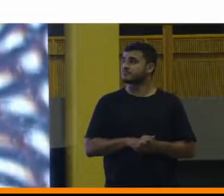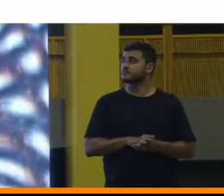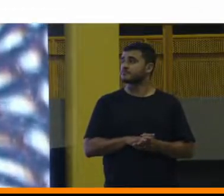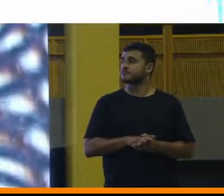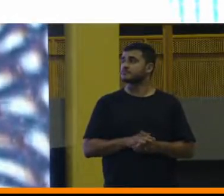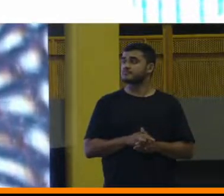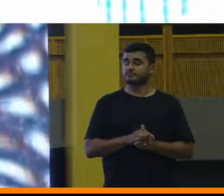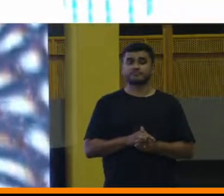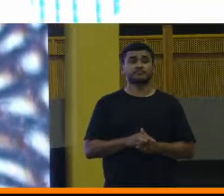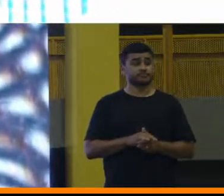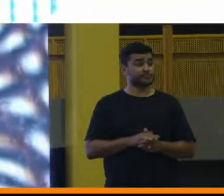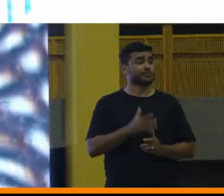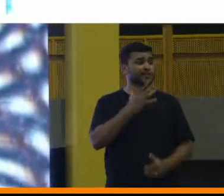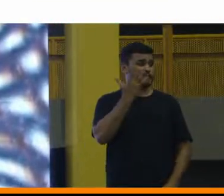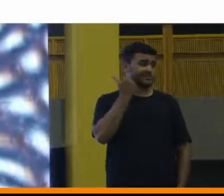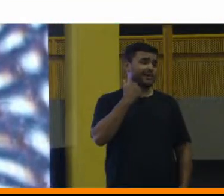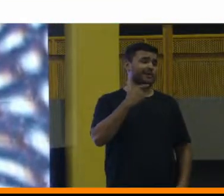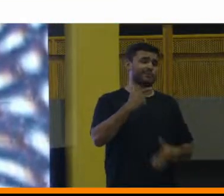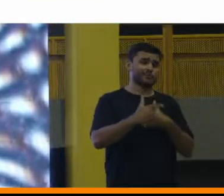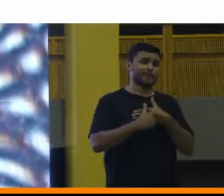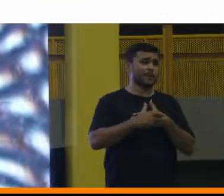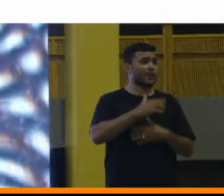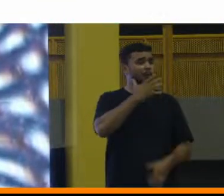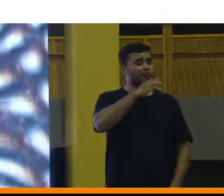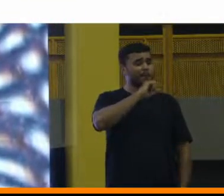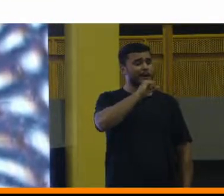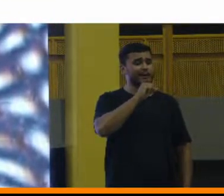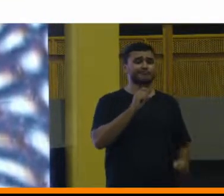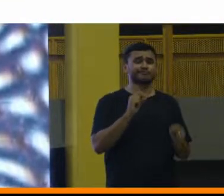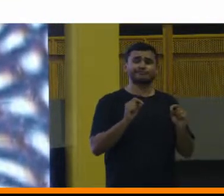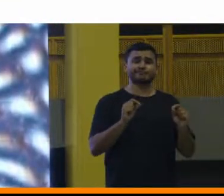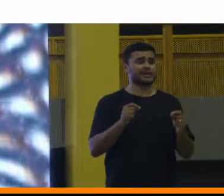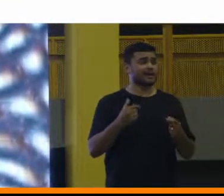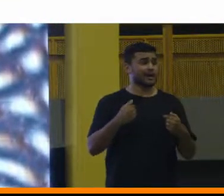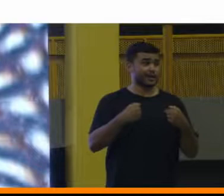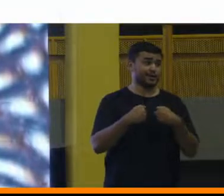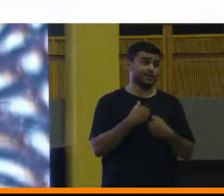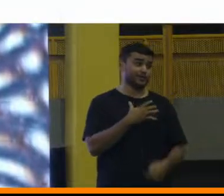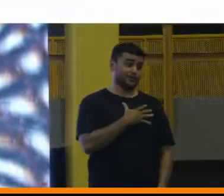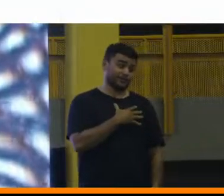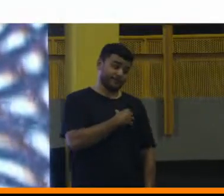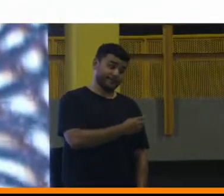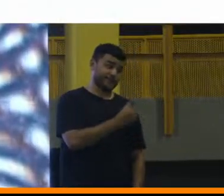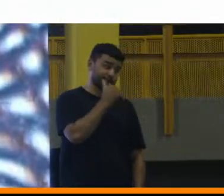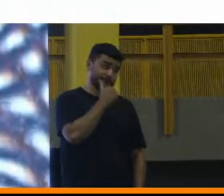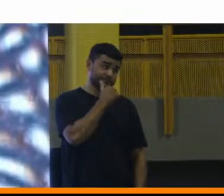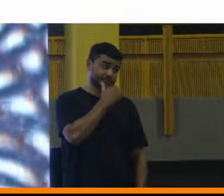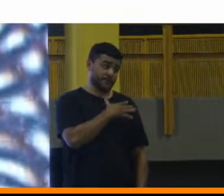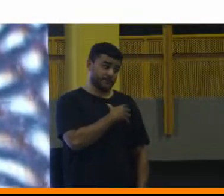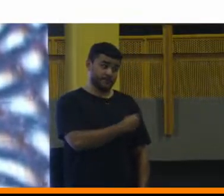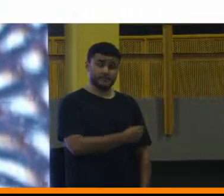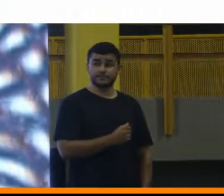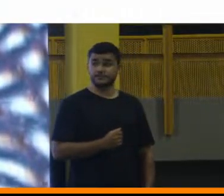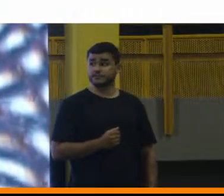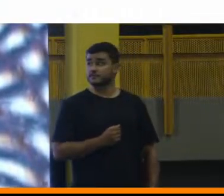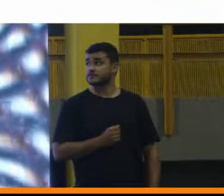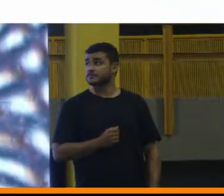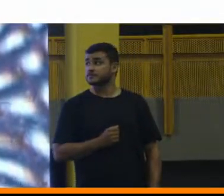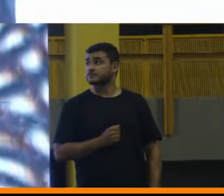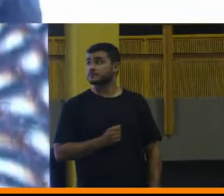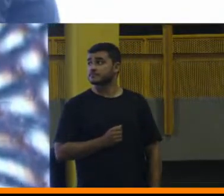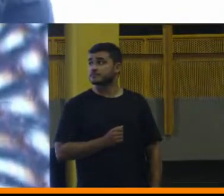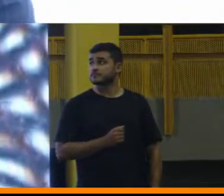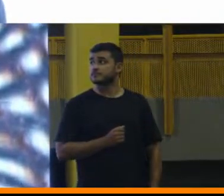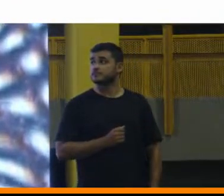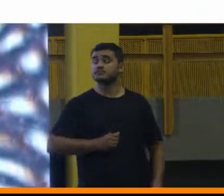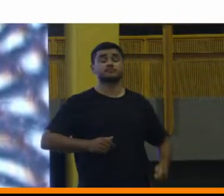pai e nada é a mesma coisa. Estava eu com a minha filha, falando, ei Maria,